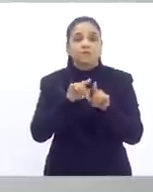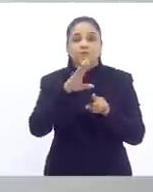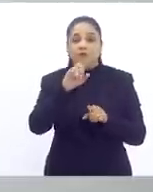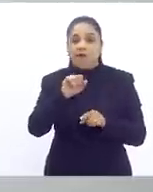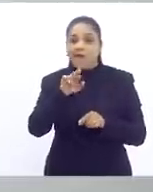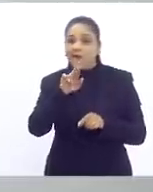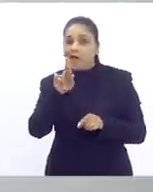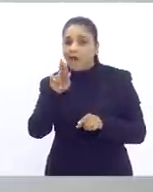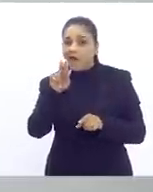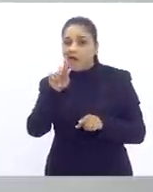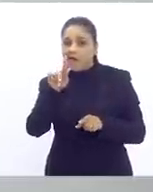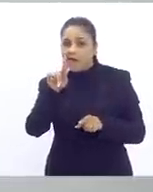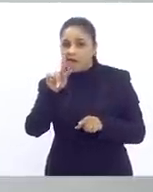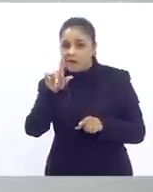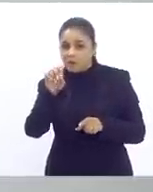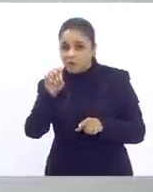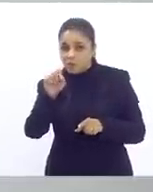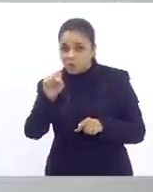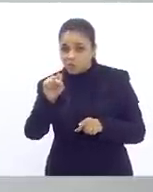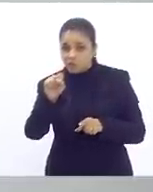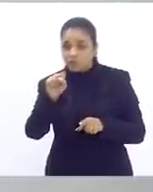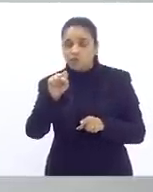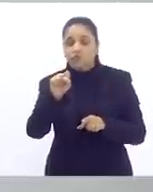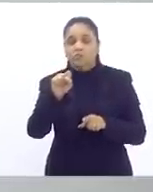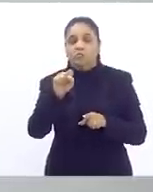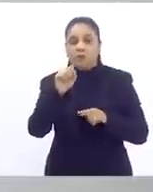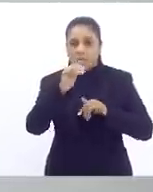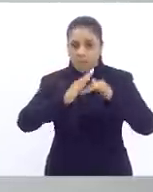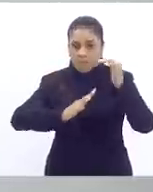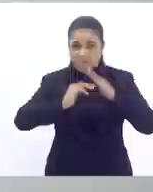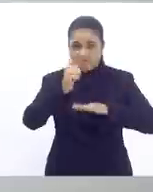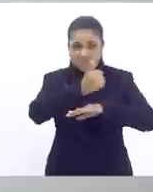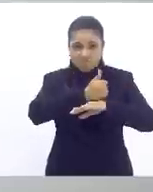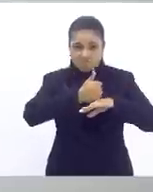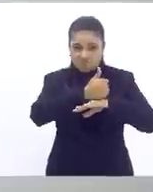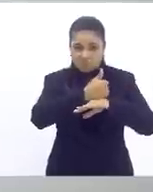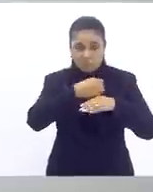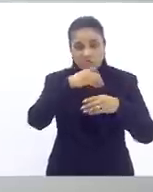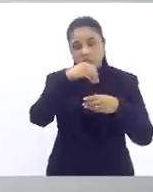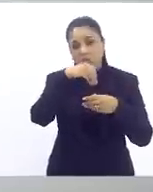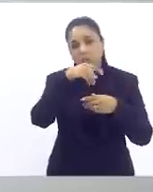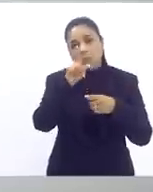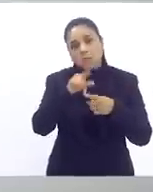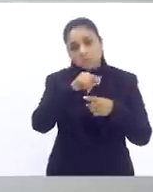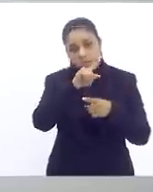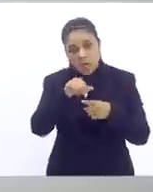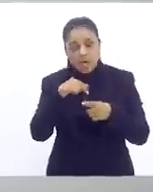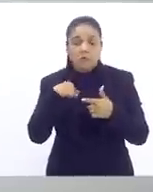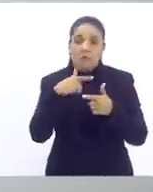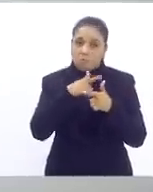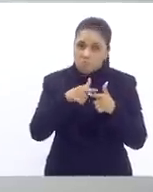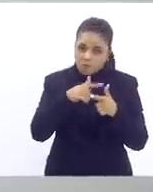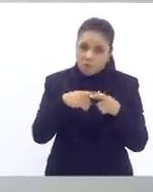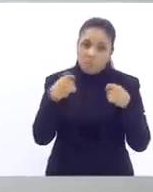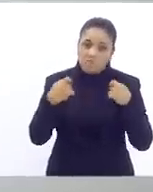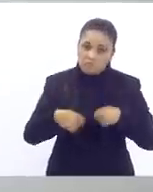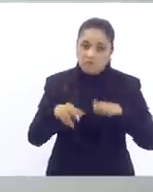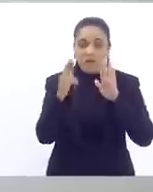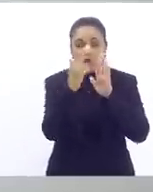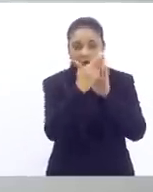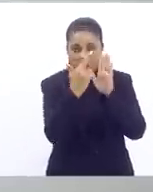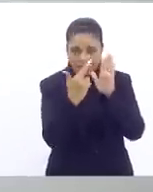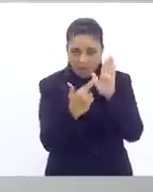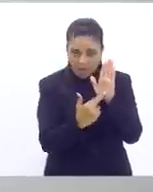que não tem correspondência Nativa Isso é um problema tem que ser resolvido né a gente tem que ter uma regulamentação